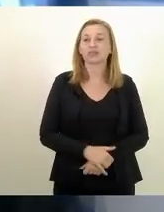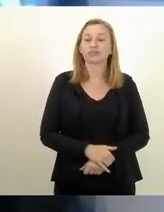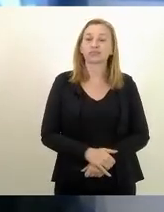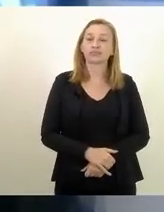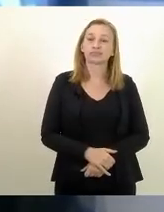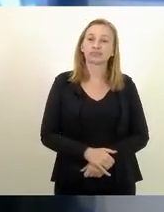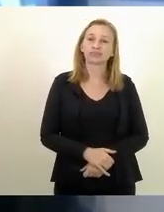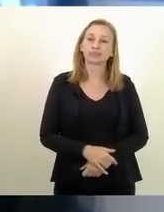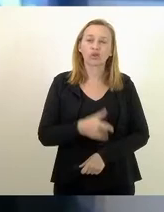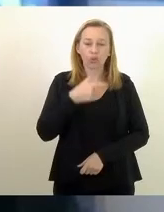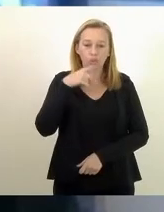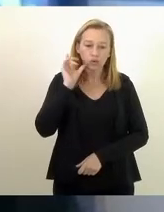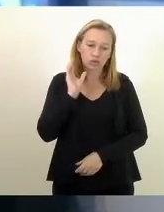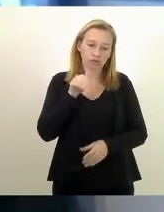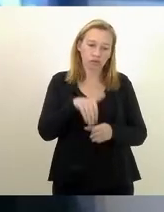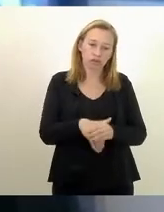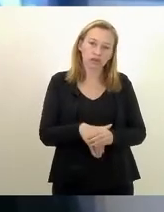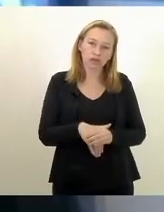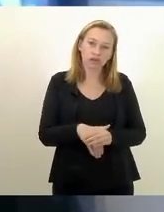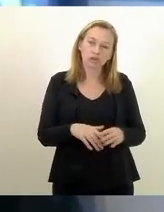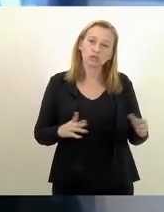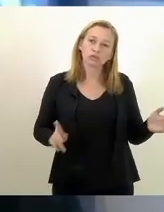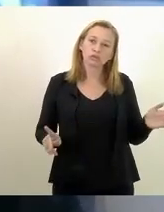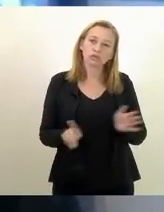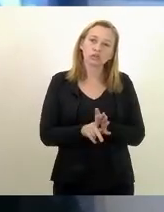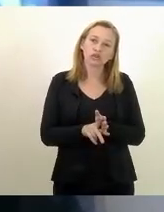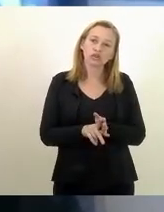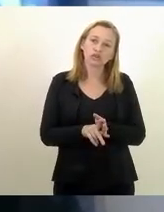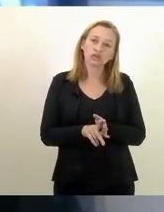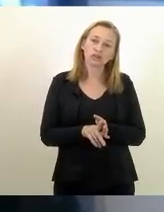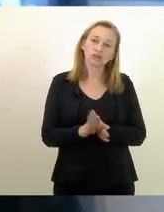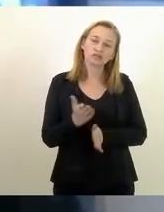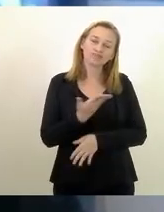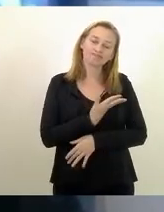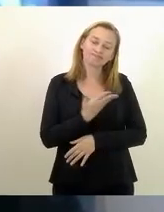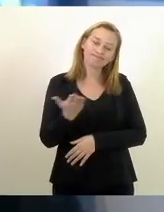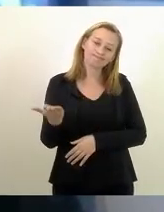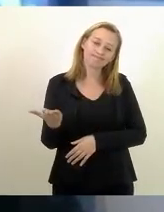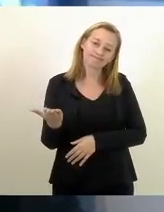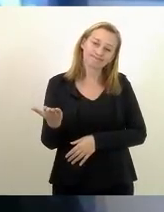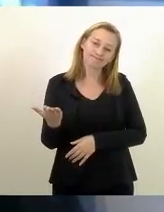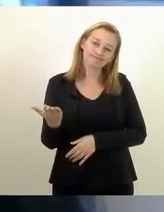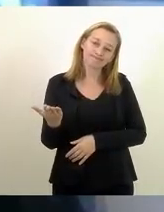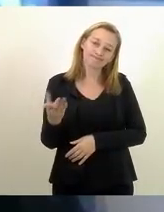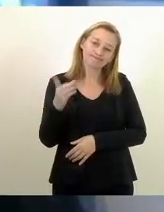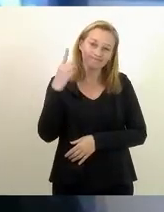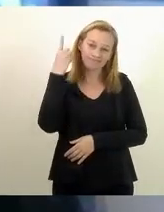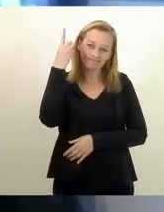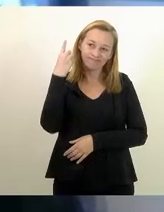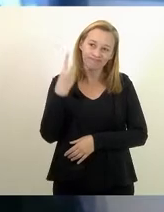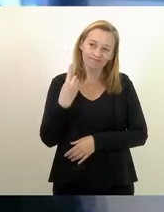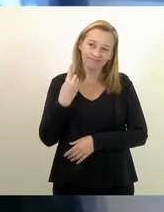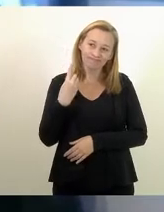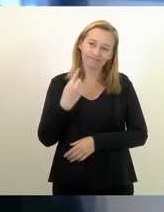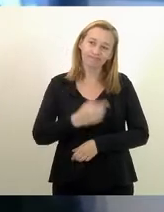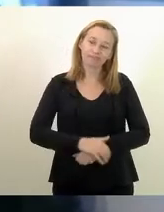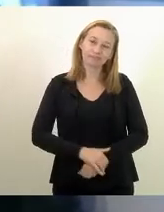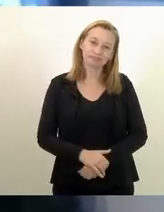ontem nós votamos o projeto da minha companheira Dani Monteiro